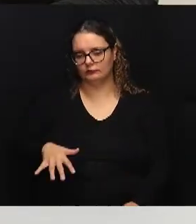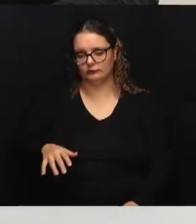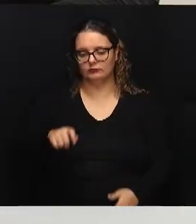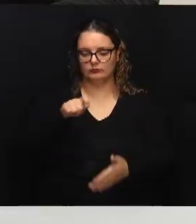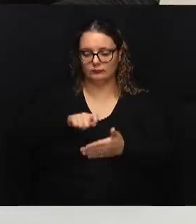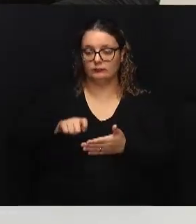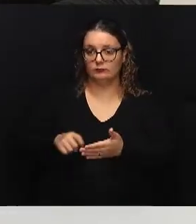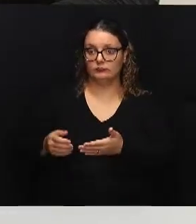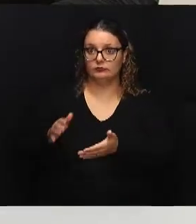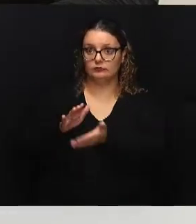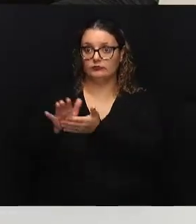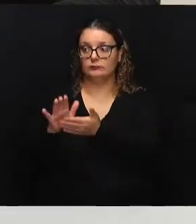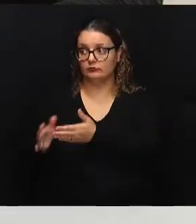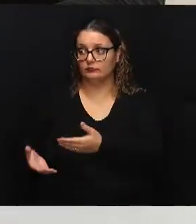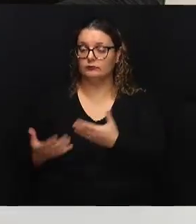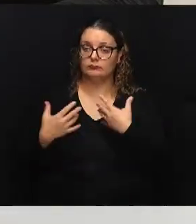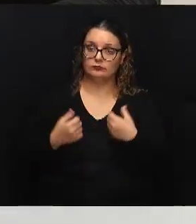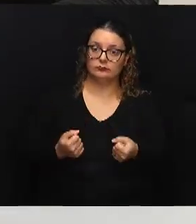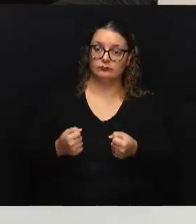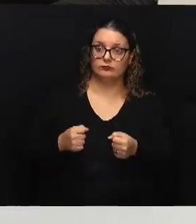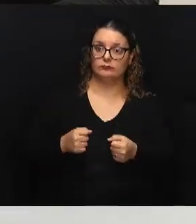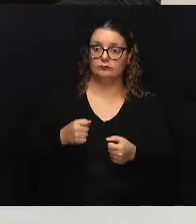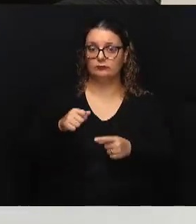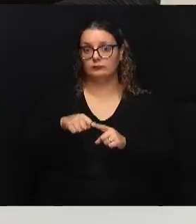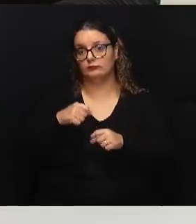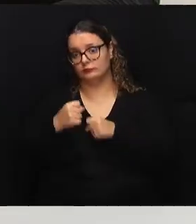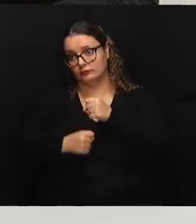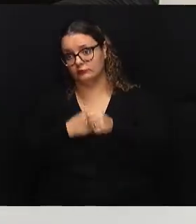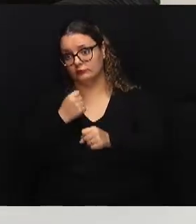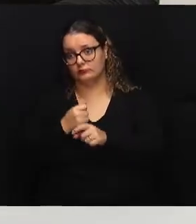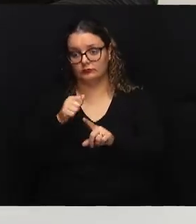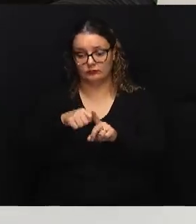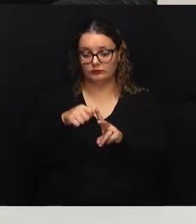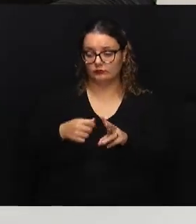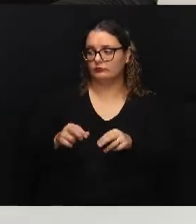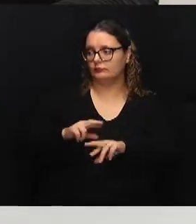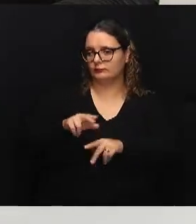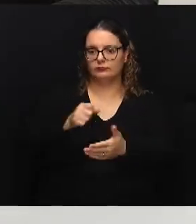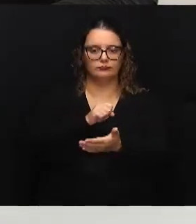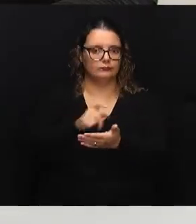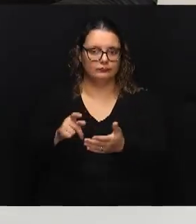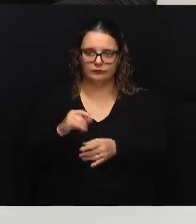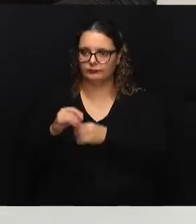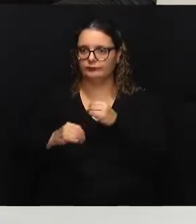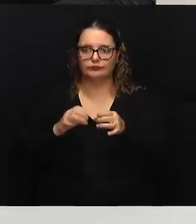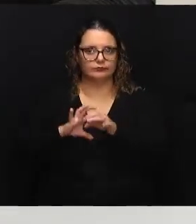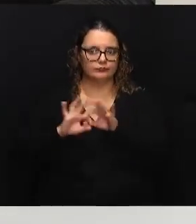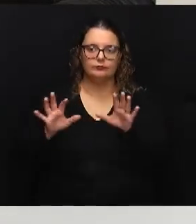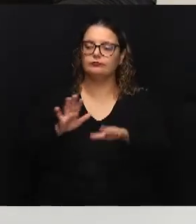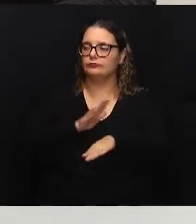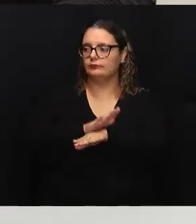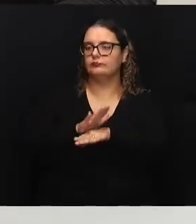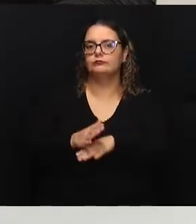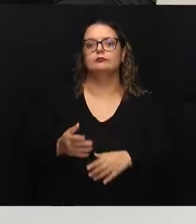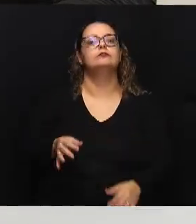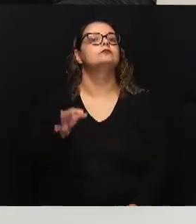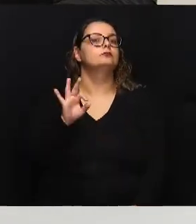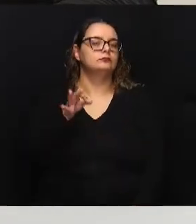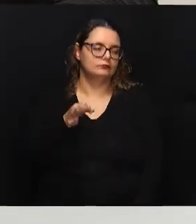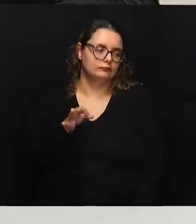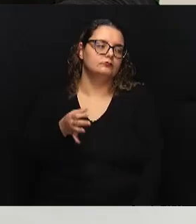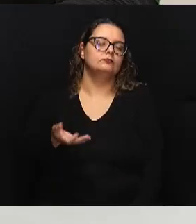e ganhos, a gente pode fazer manualmente ou também com aplicativo, porque hoje tem a internet está ali, né, e ajuda muito, né? Com